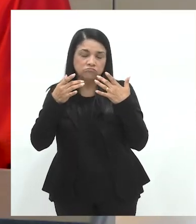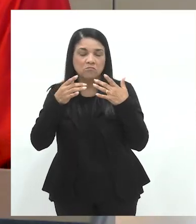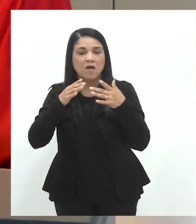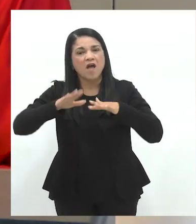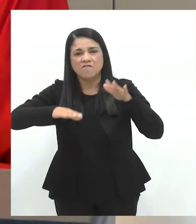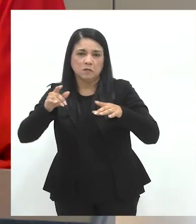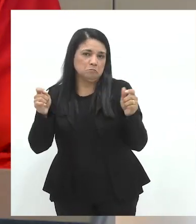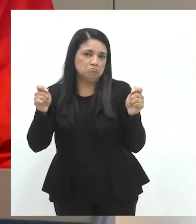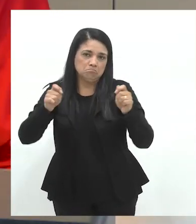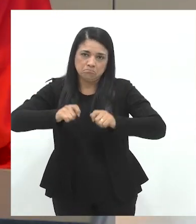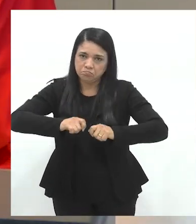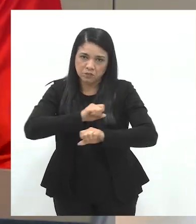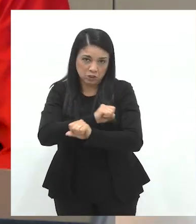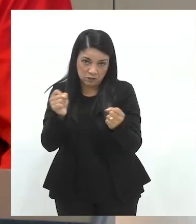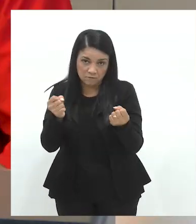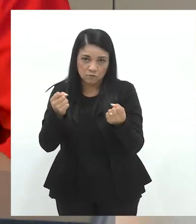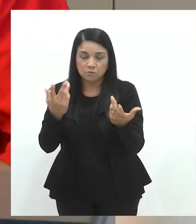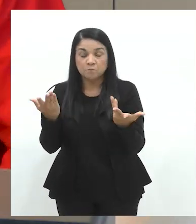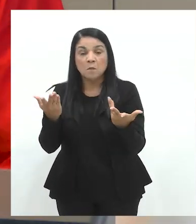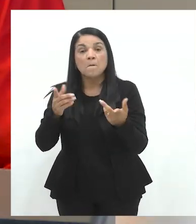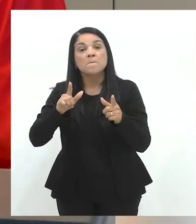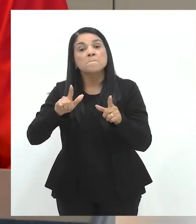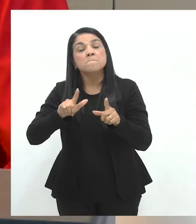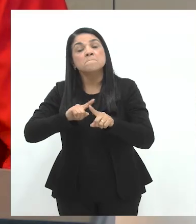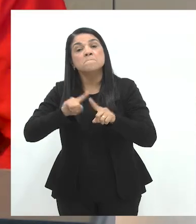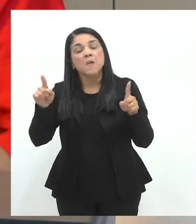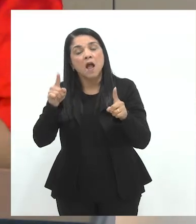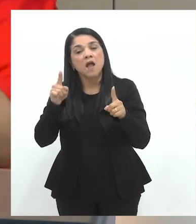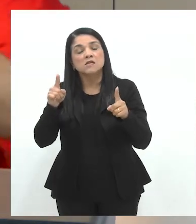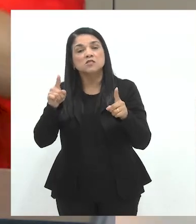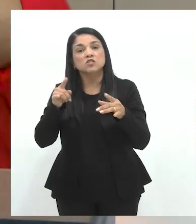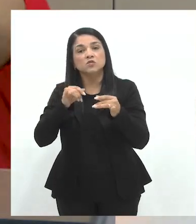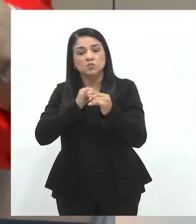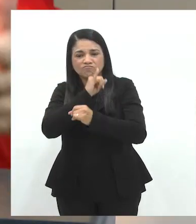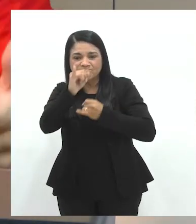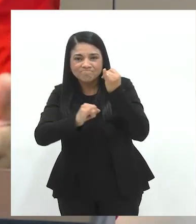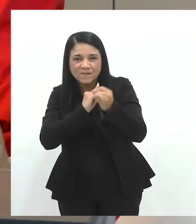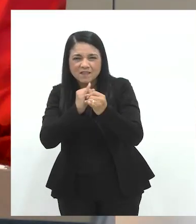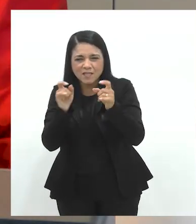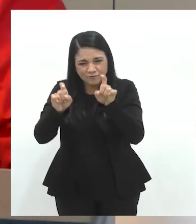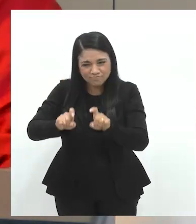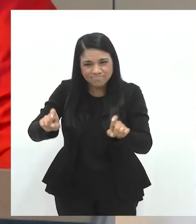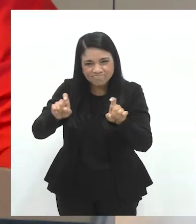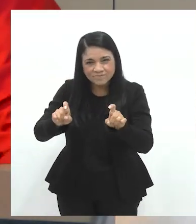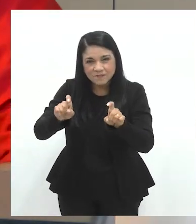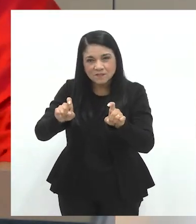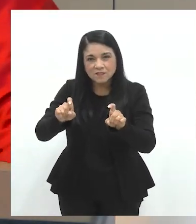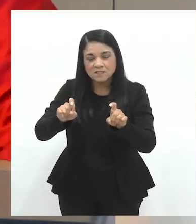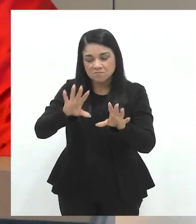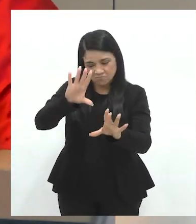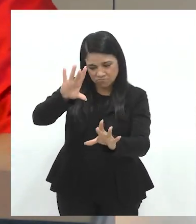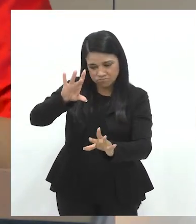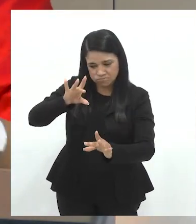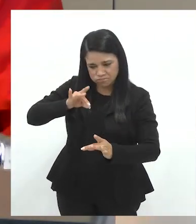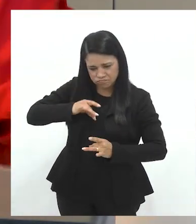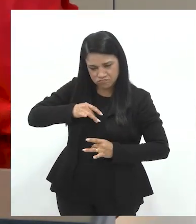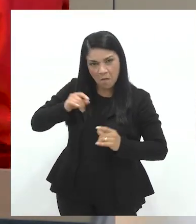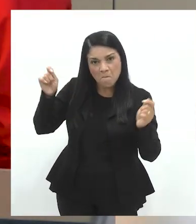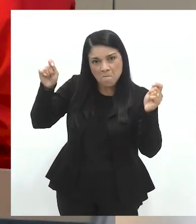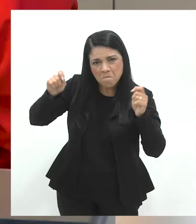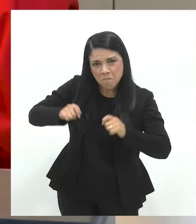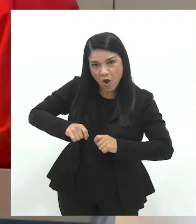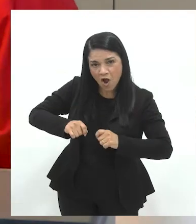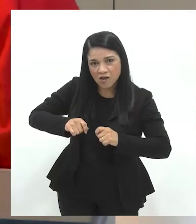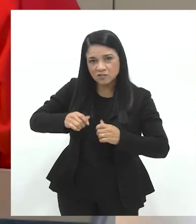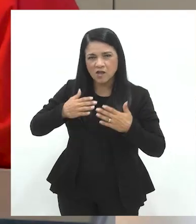mas no computador, no jogo, né, fazendo uma segunda personalidade, isso não pode também acalmar